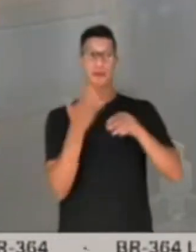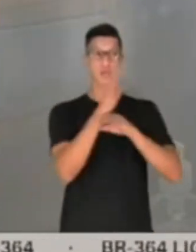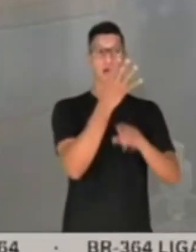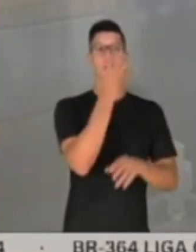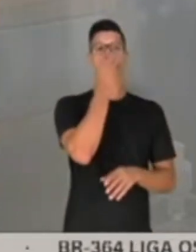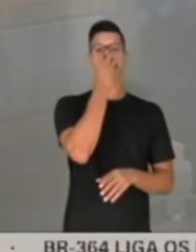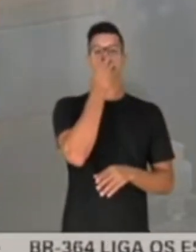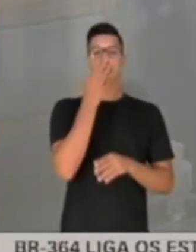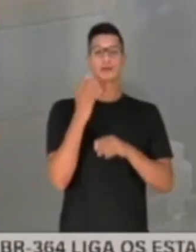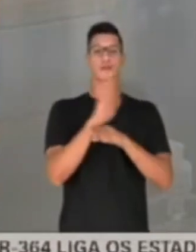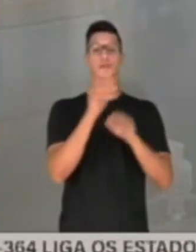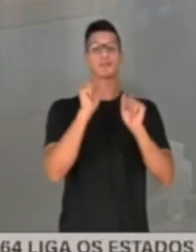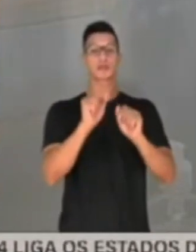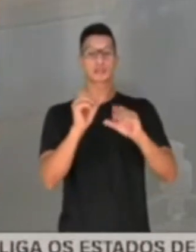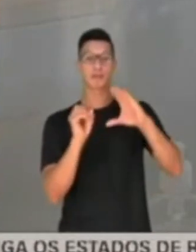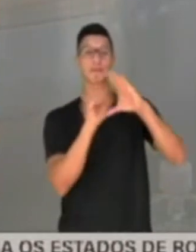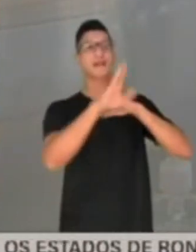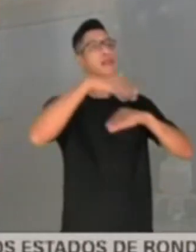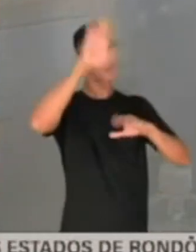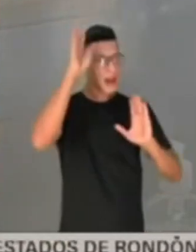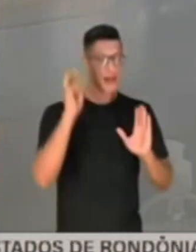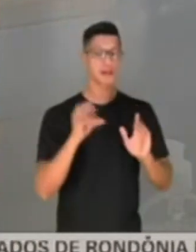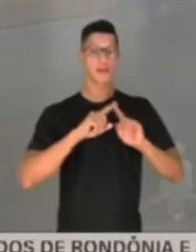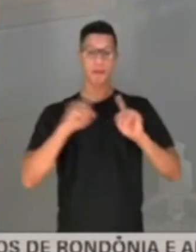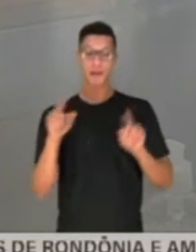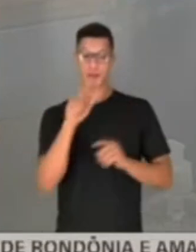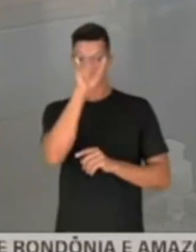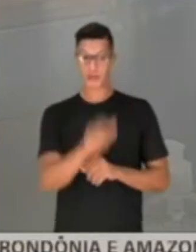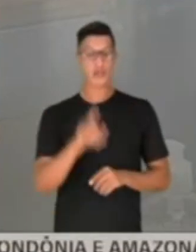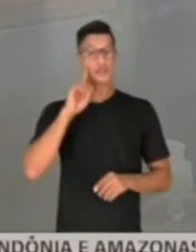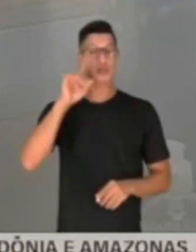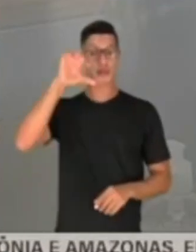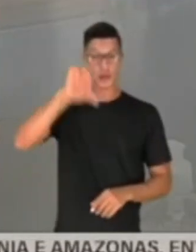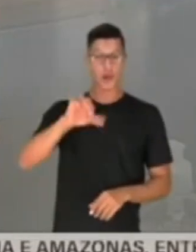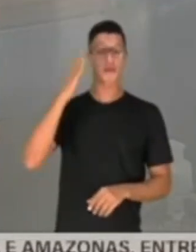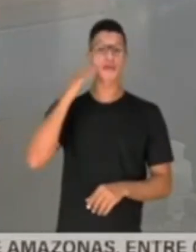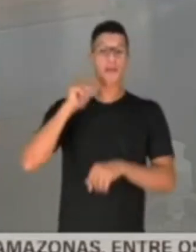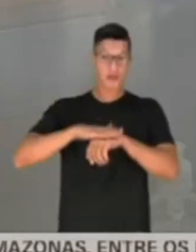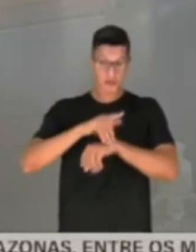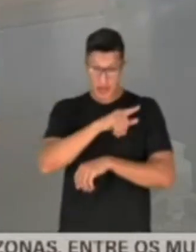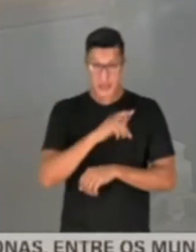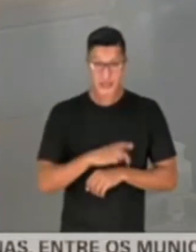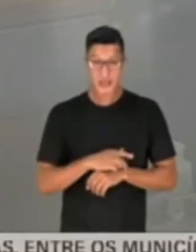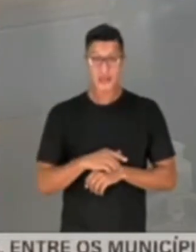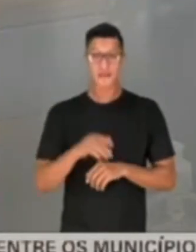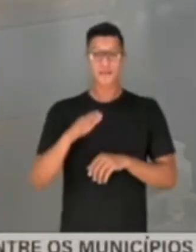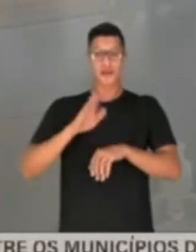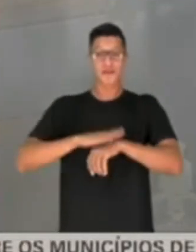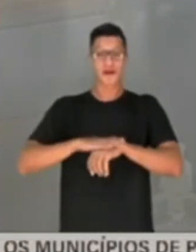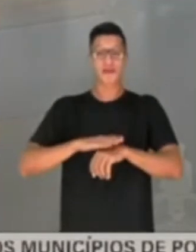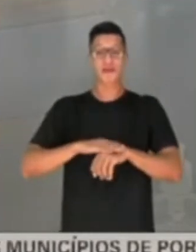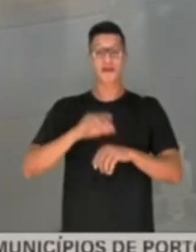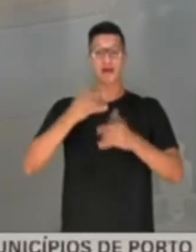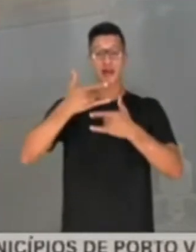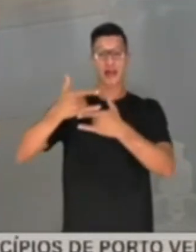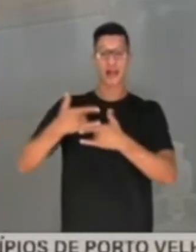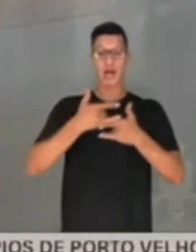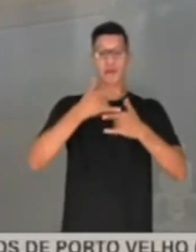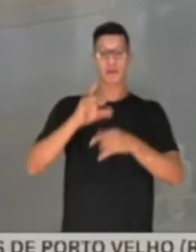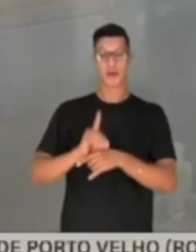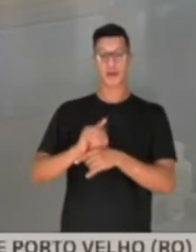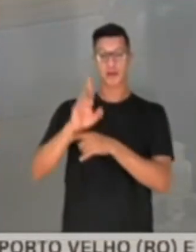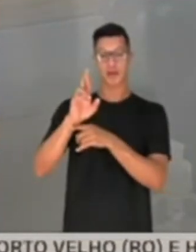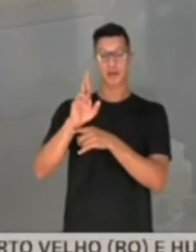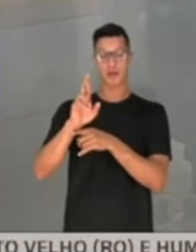seu patrimônio, o senhor podia ter mandado muito mais. Mas o senhor, no dia 9, sabe o que é que o senhor estava fazendo? Estava fazendo live com essa